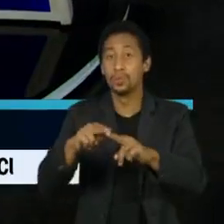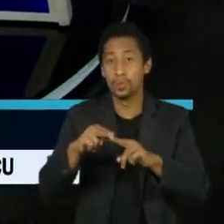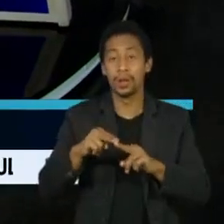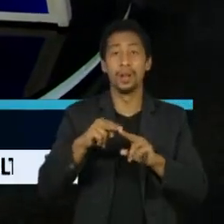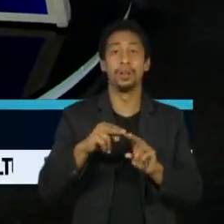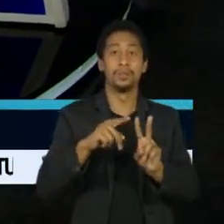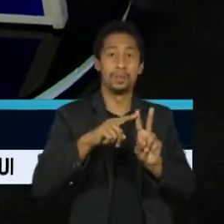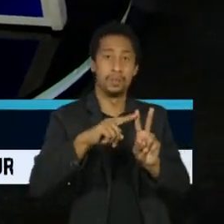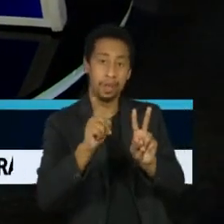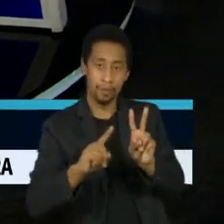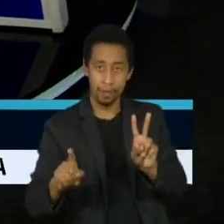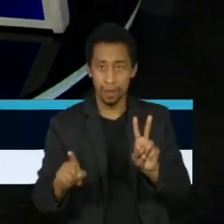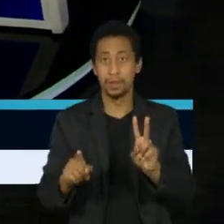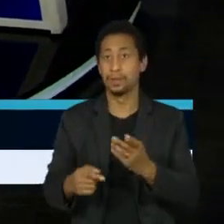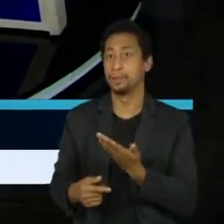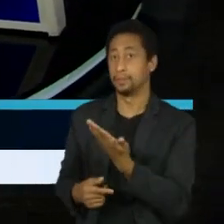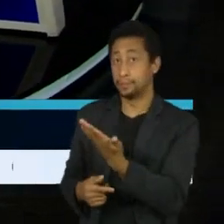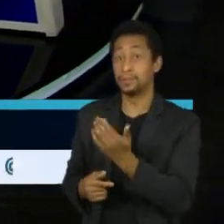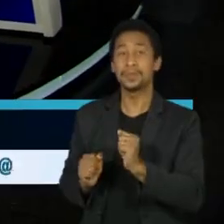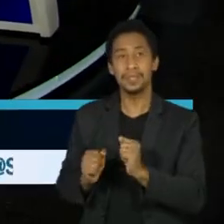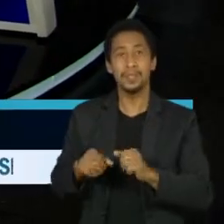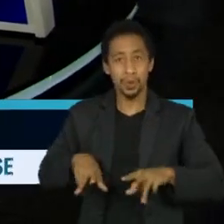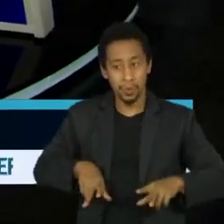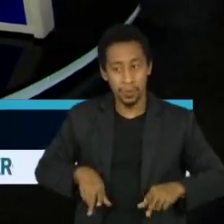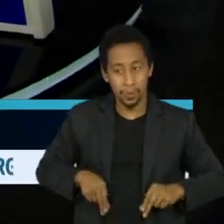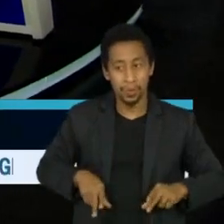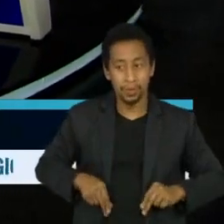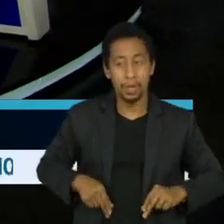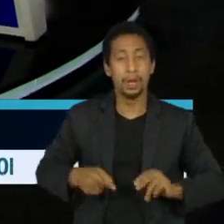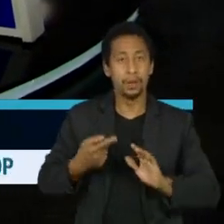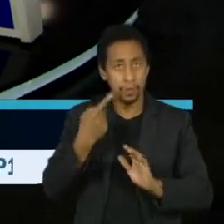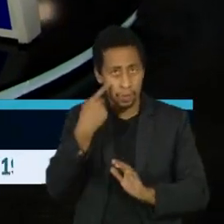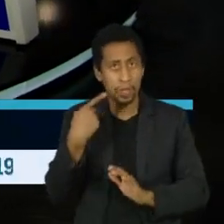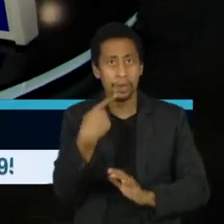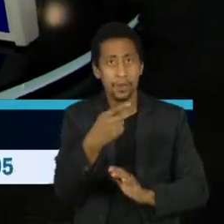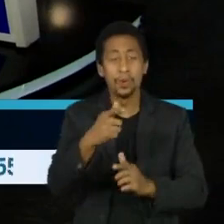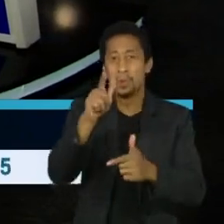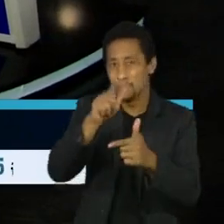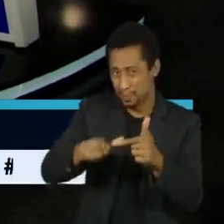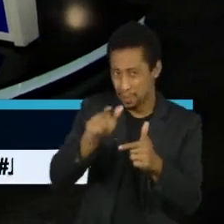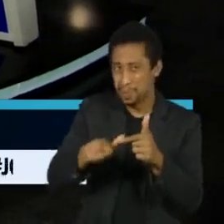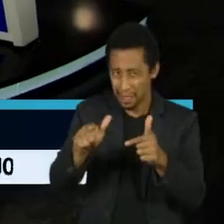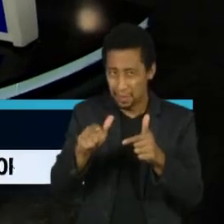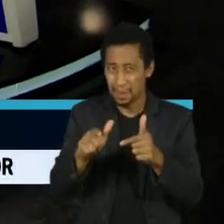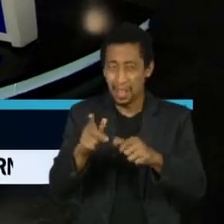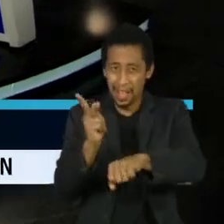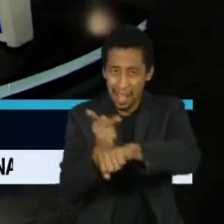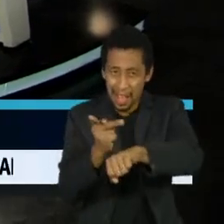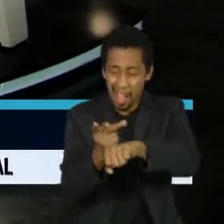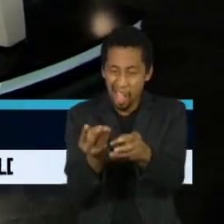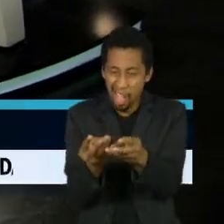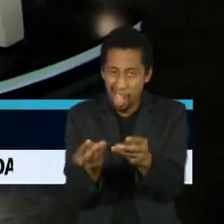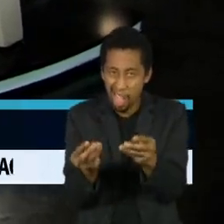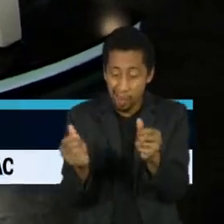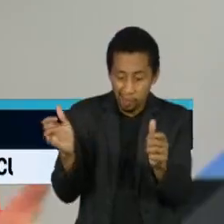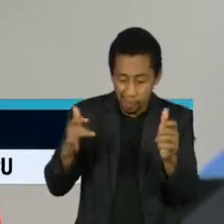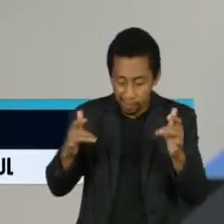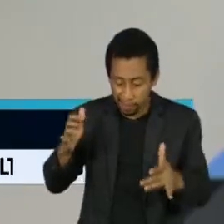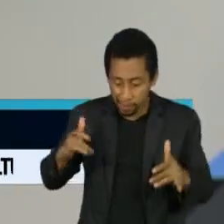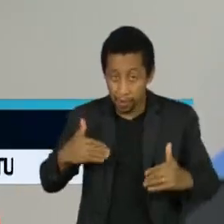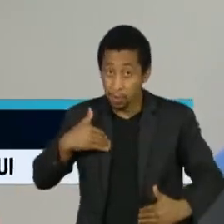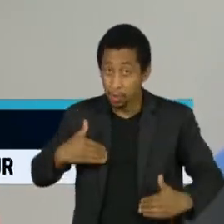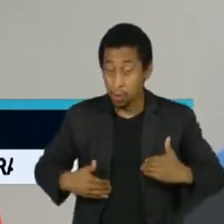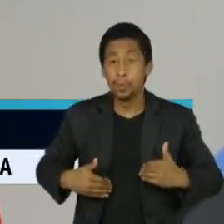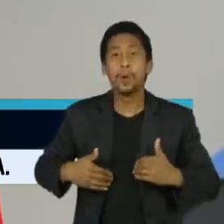Nós vimos na matéria ali, doutor Gonzalo, são vários os riscos pela intoxicação por mercúrio. É mais perigoso em crianças